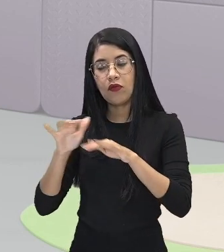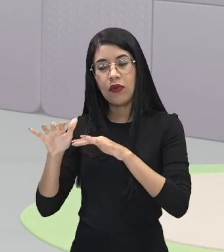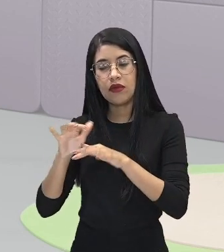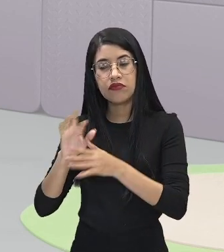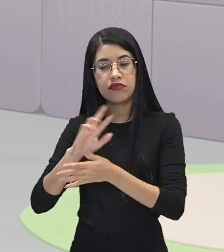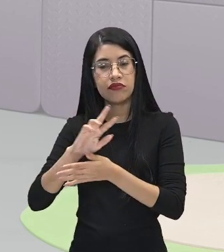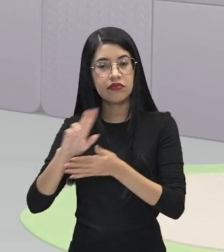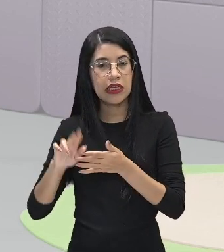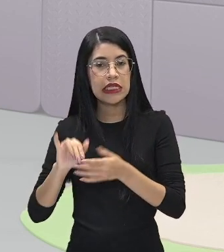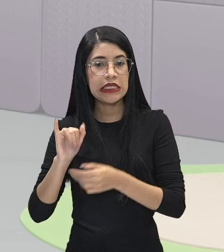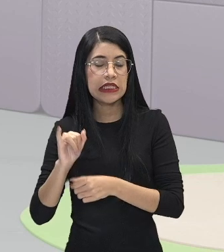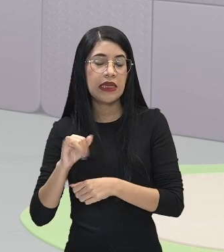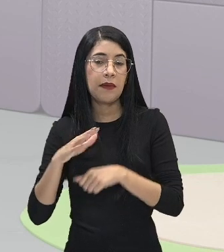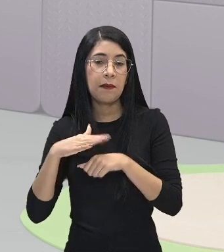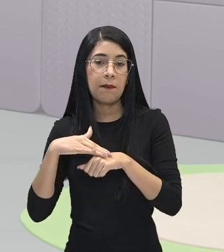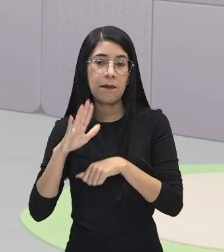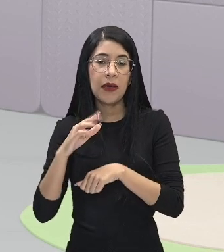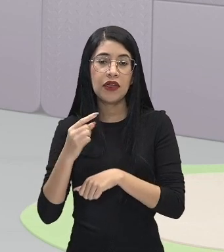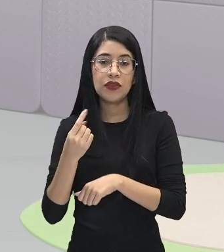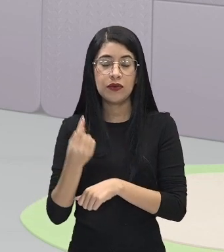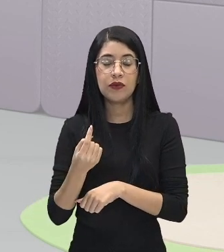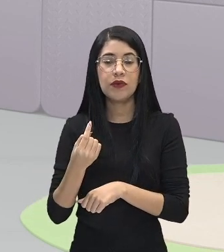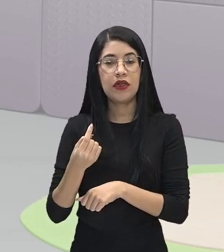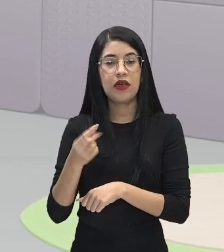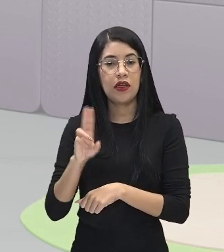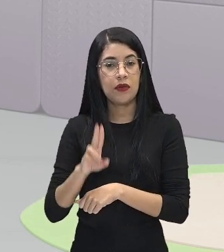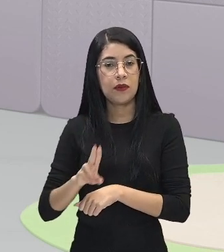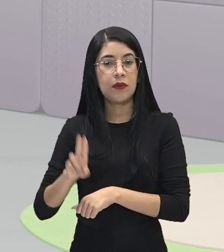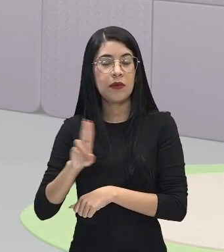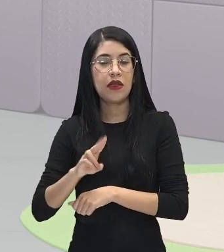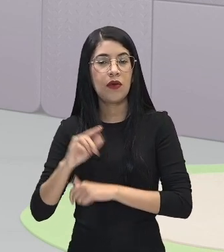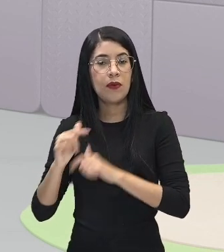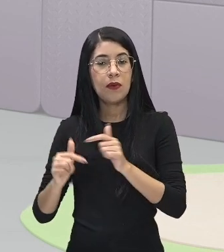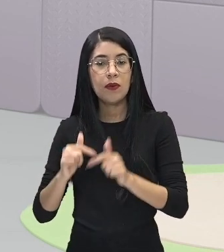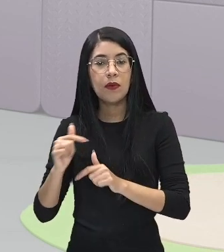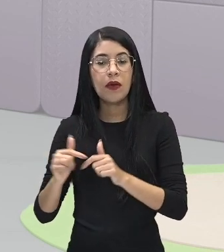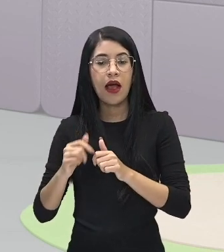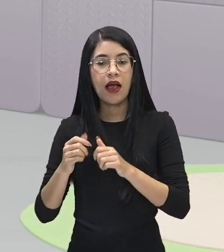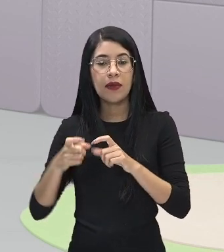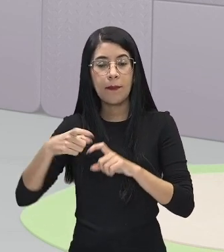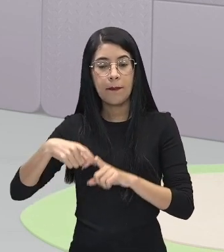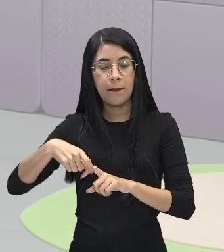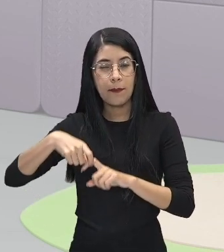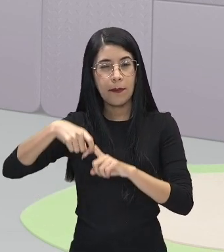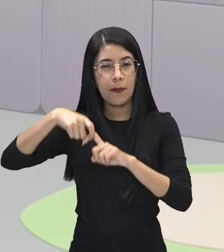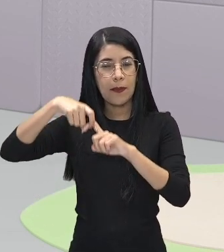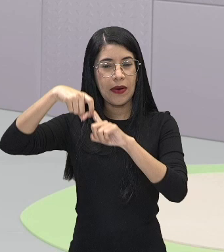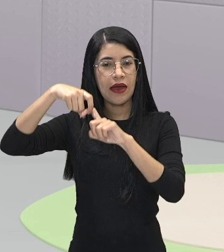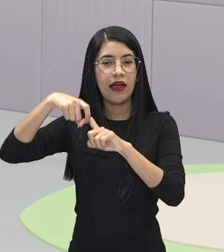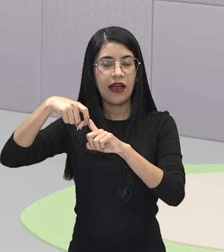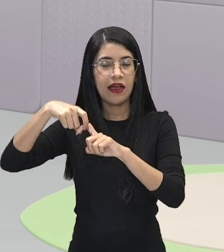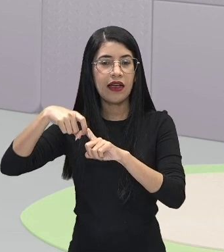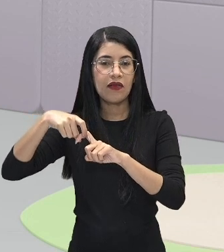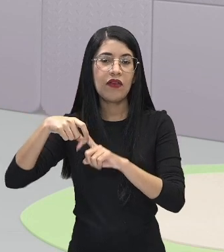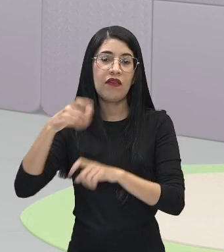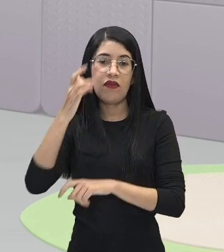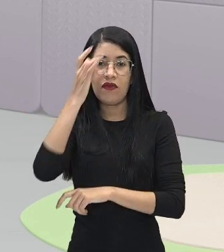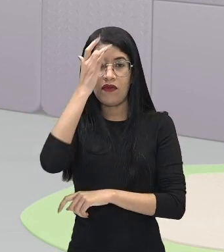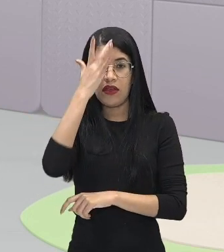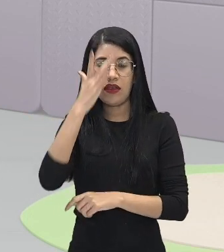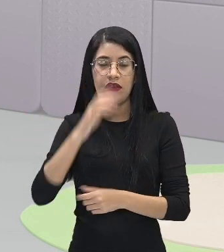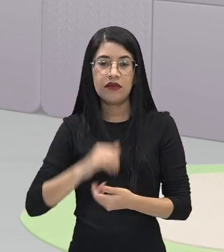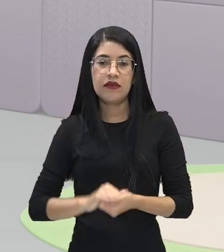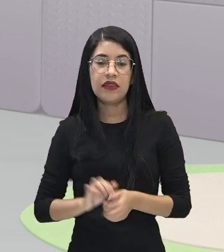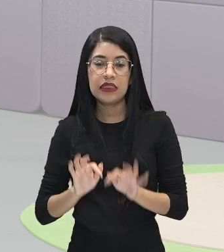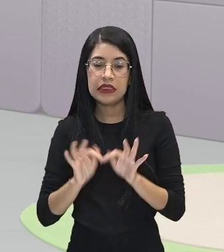Se você aplicar mais de uma roldana, esse trabalho, essa tarefa de suspender um material que é muito pesado, vai se tornar